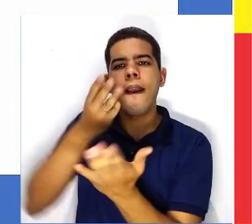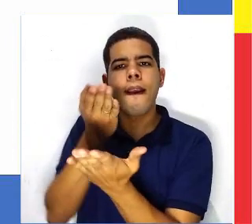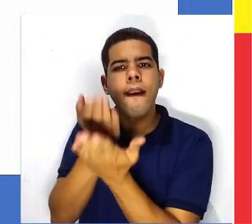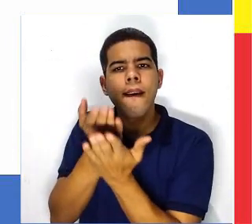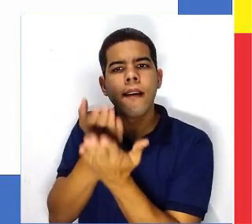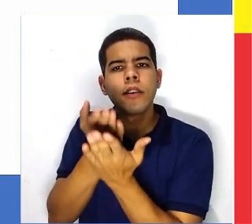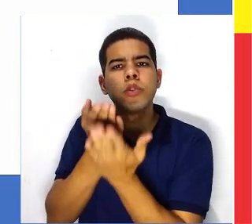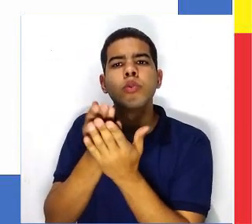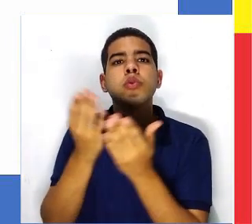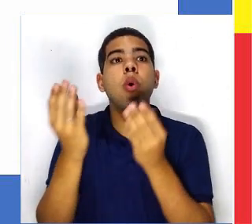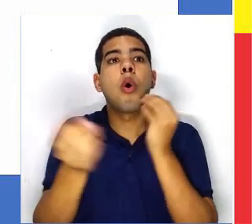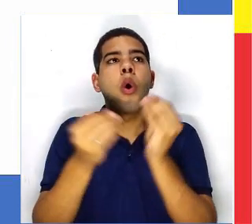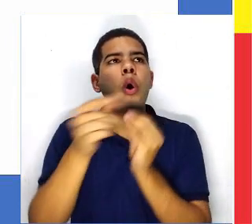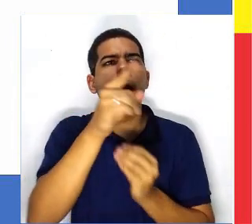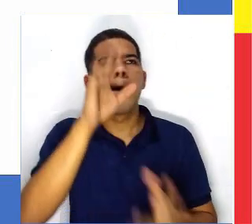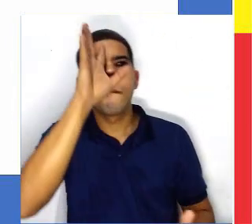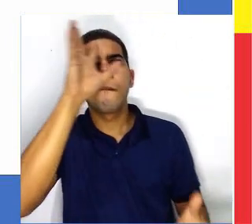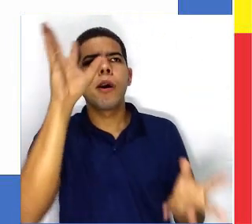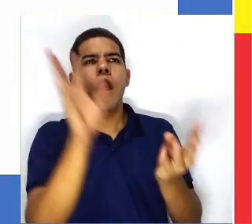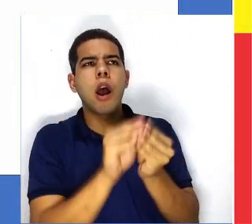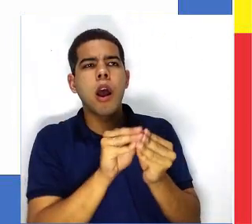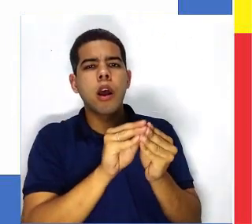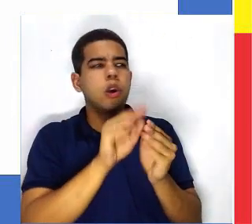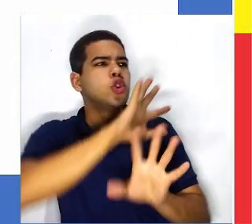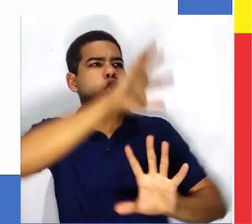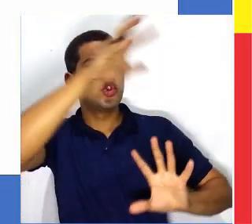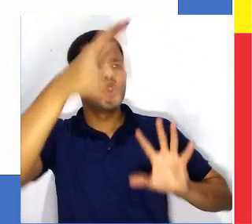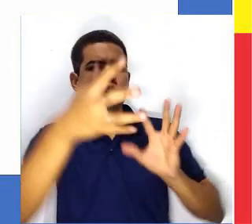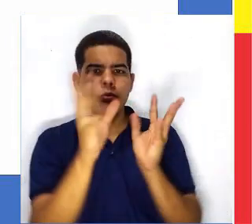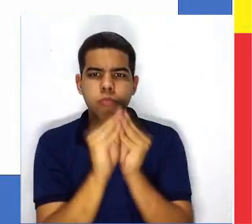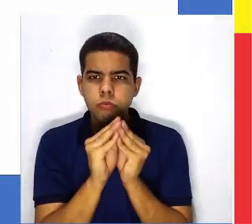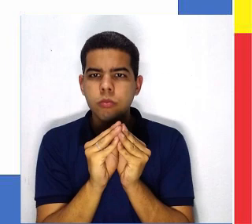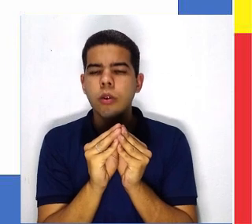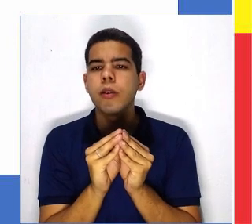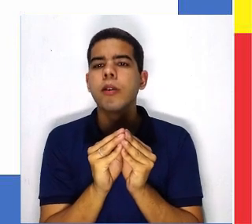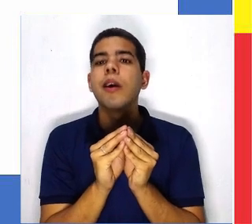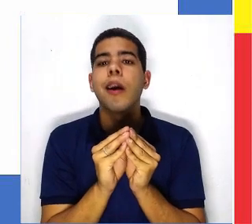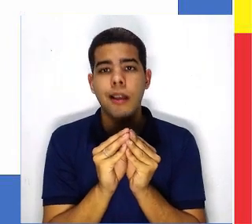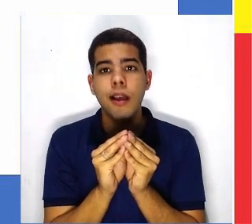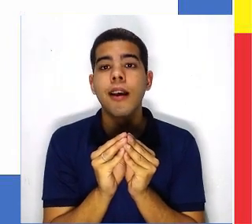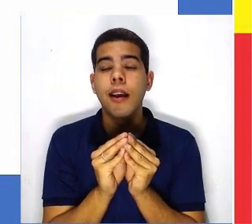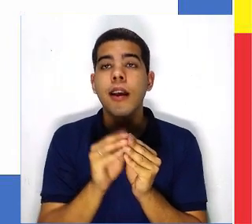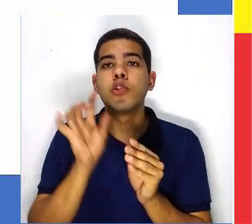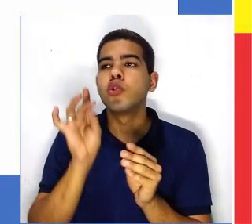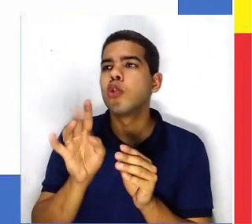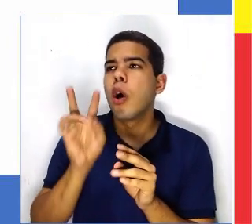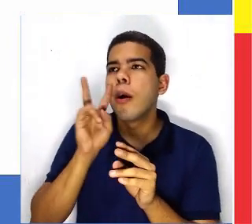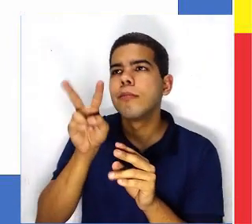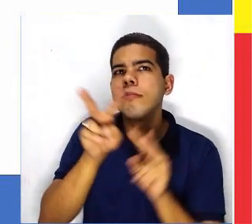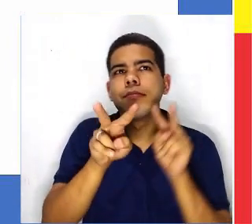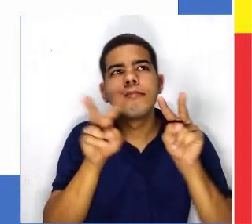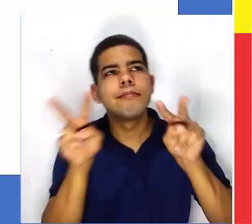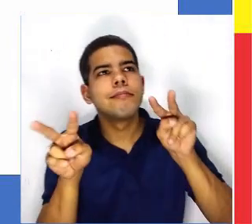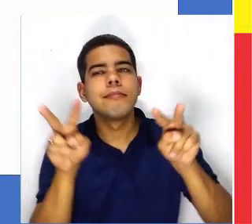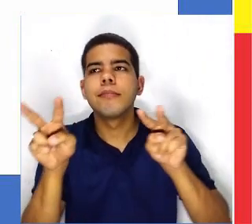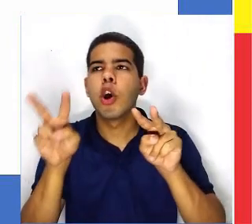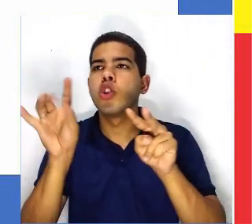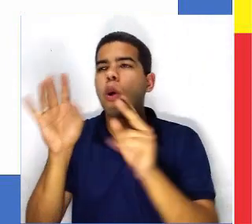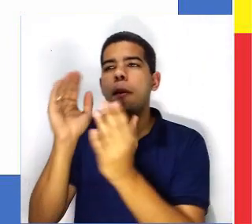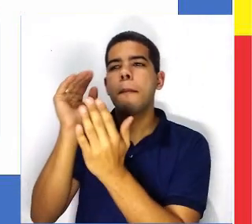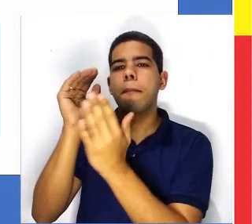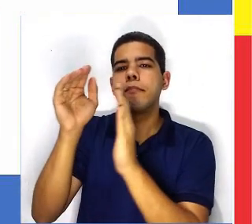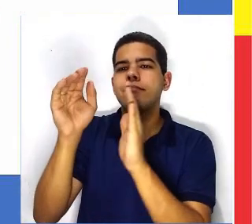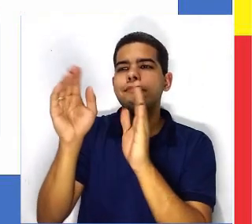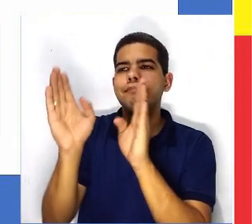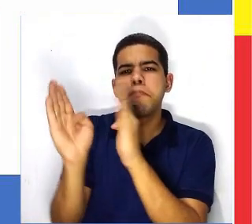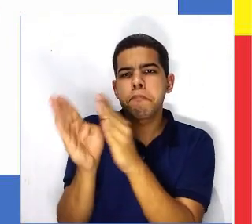estudo de como chegar à conclusão sobre o todo, uma população, partindo da observação de partes deste